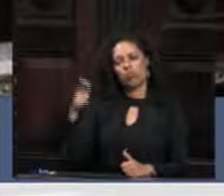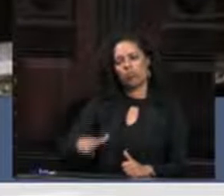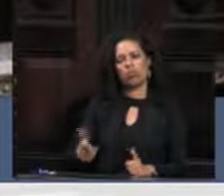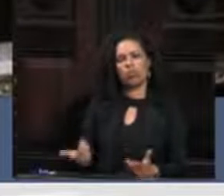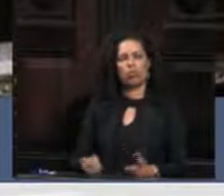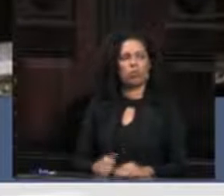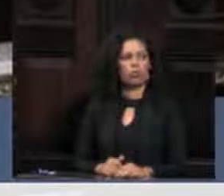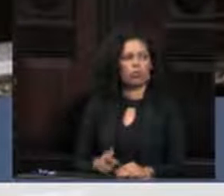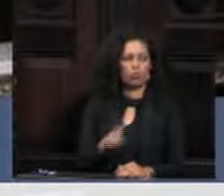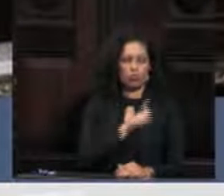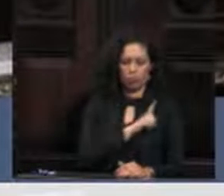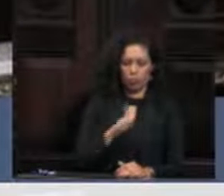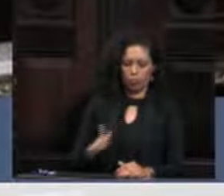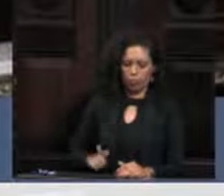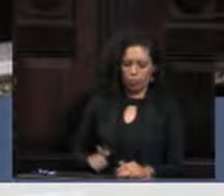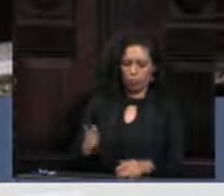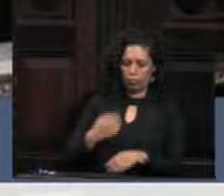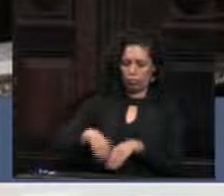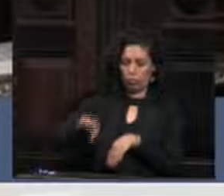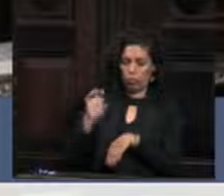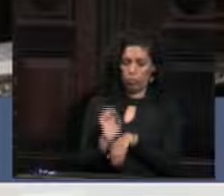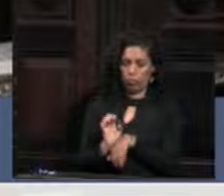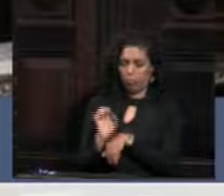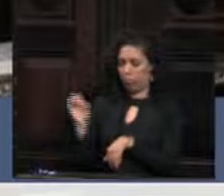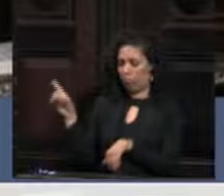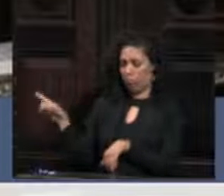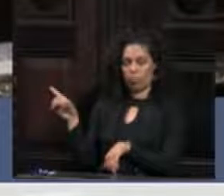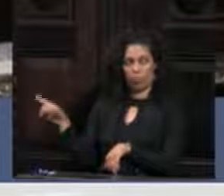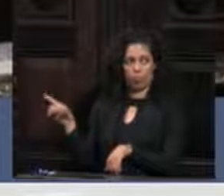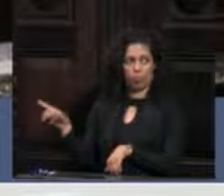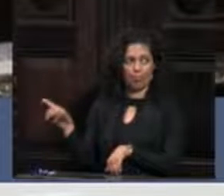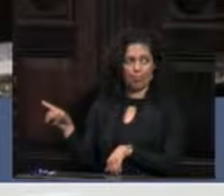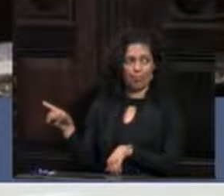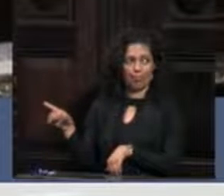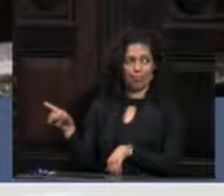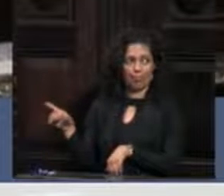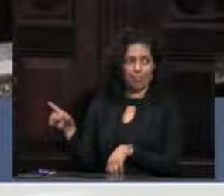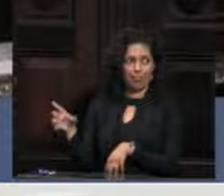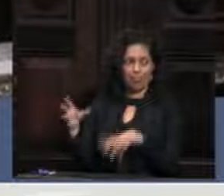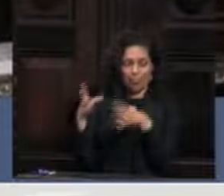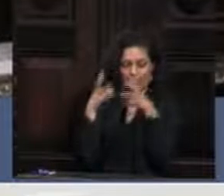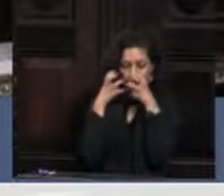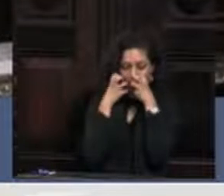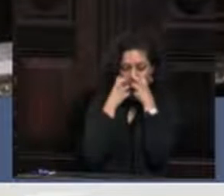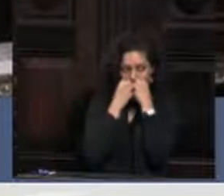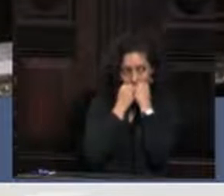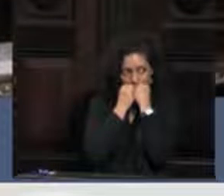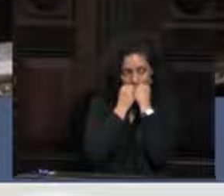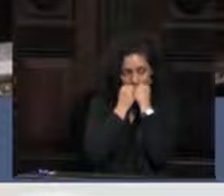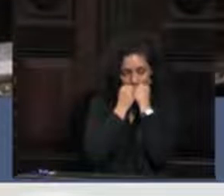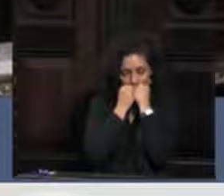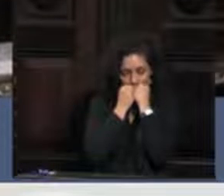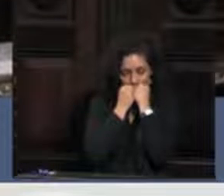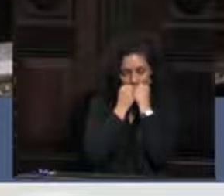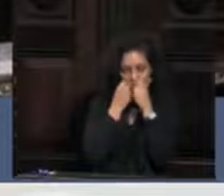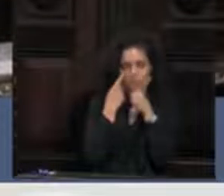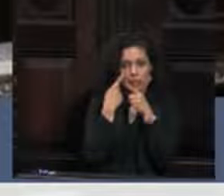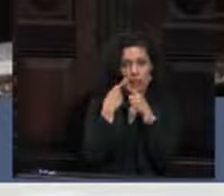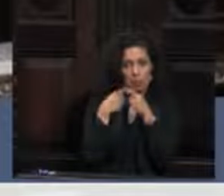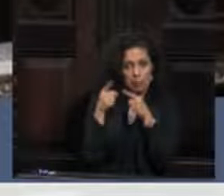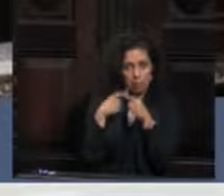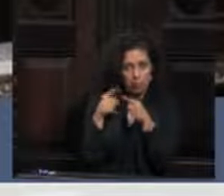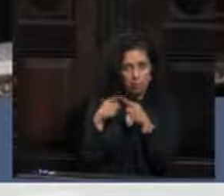O governo do estado foi constrangido a sair da encalacrada financeira em que se